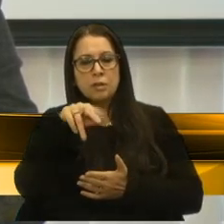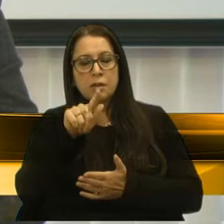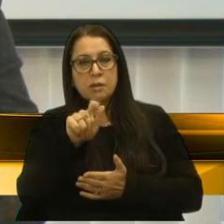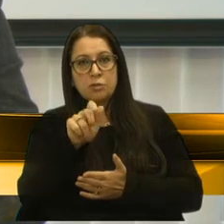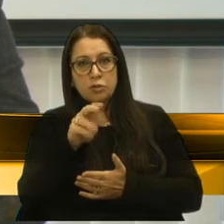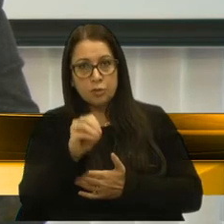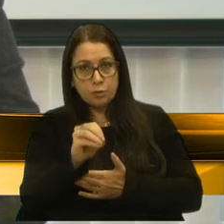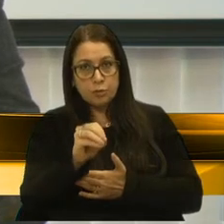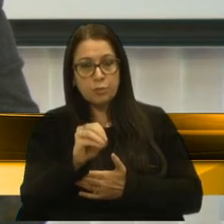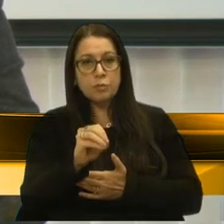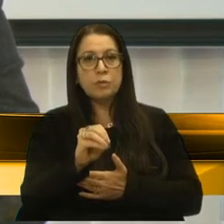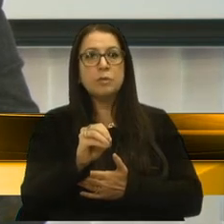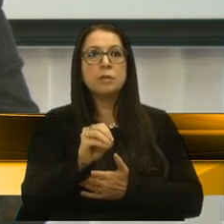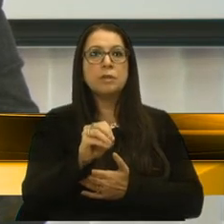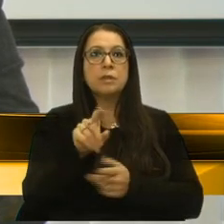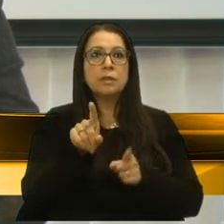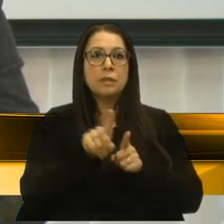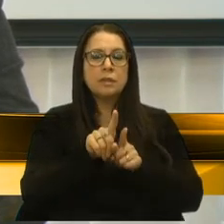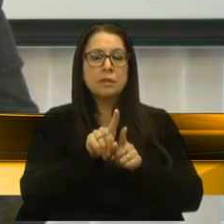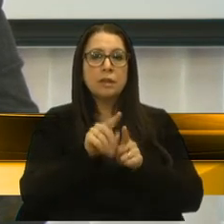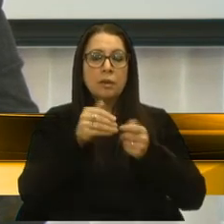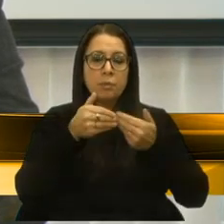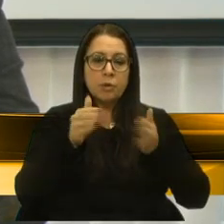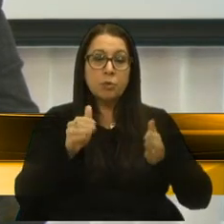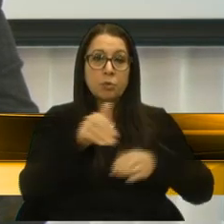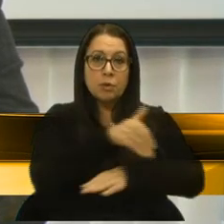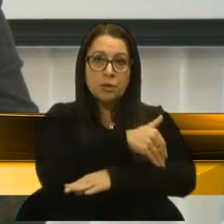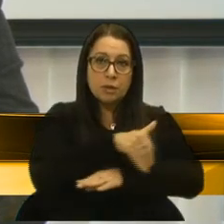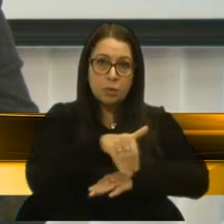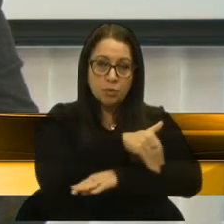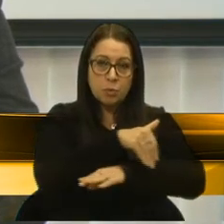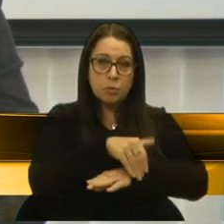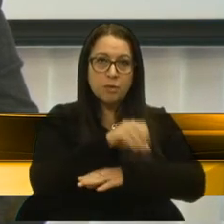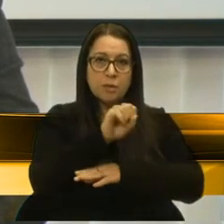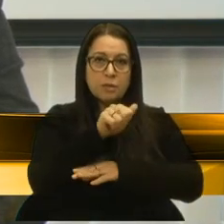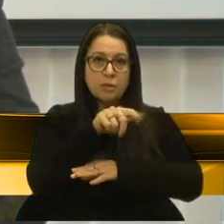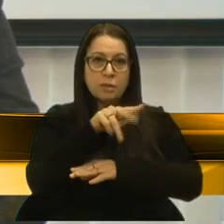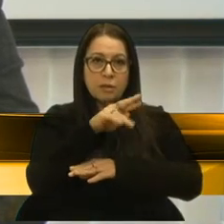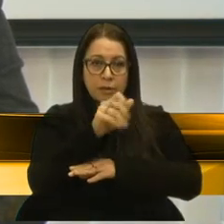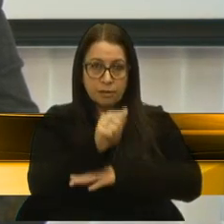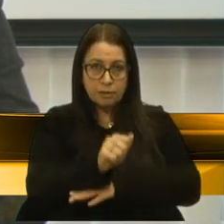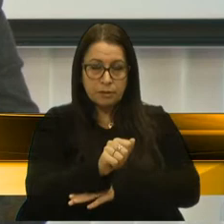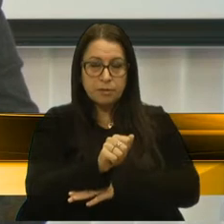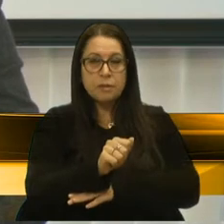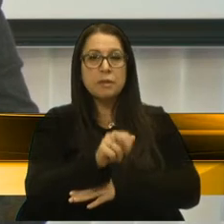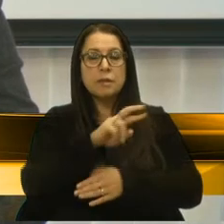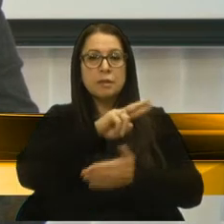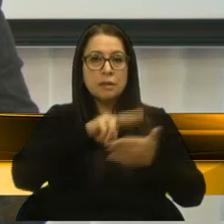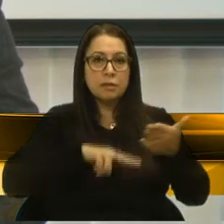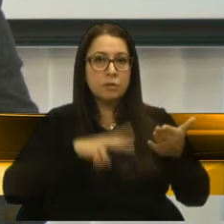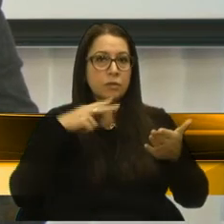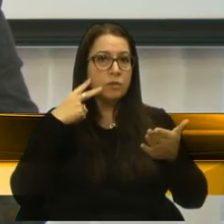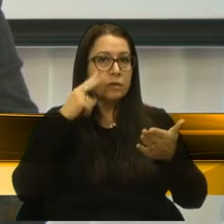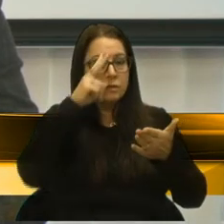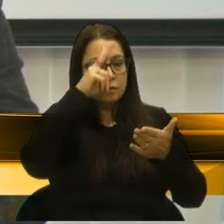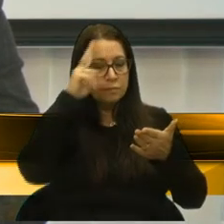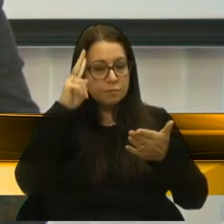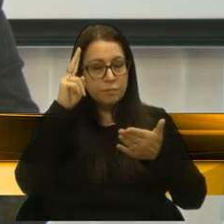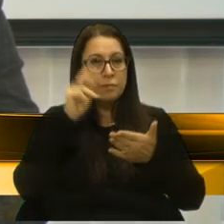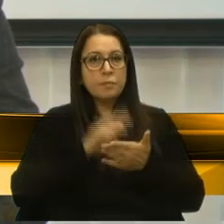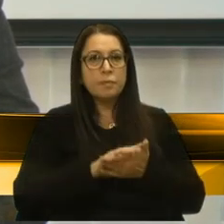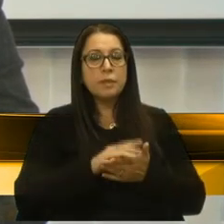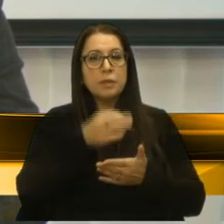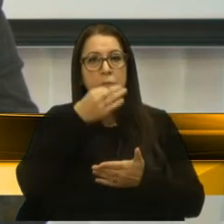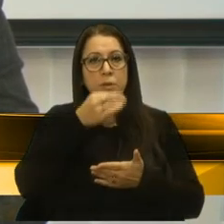Jorge Scur, absorvido pela abertura e implantação da rua Sandra Maria Andrin. Relator, vereador Velocino João Wes.